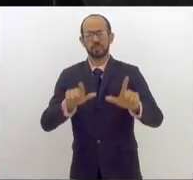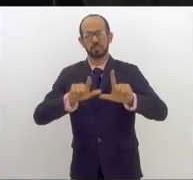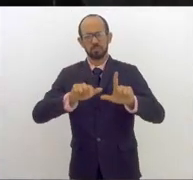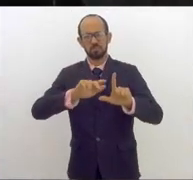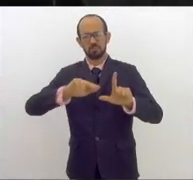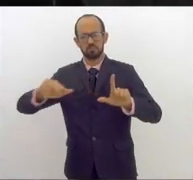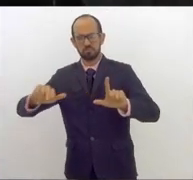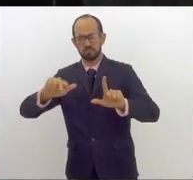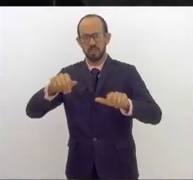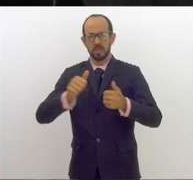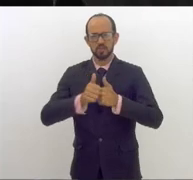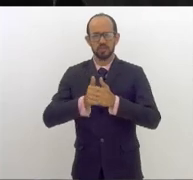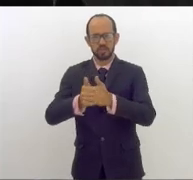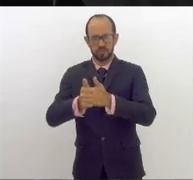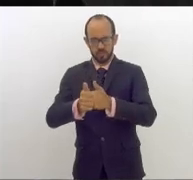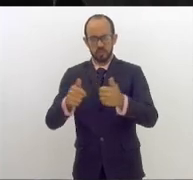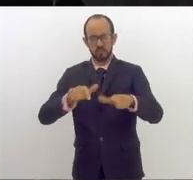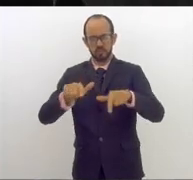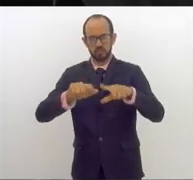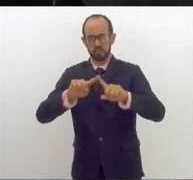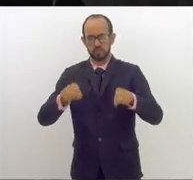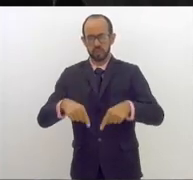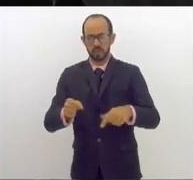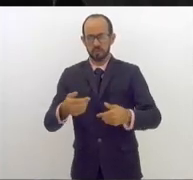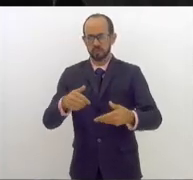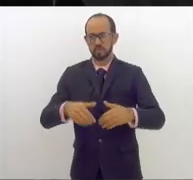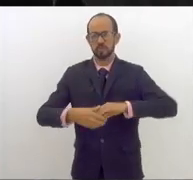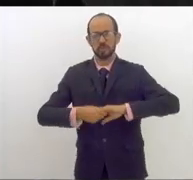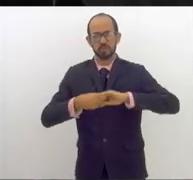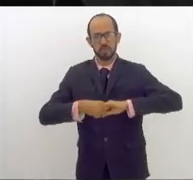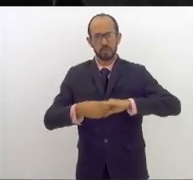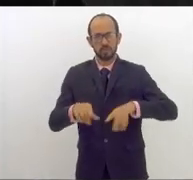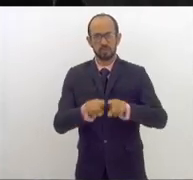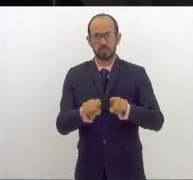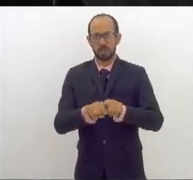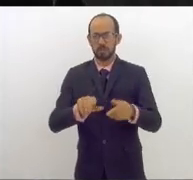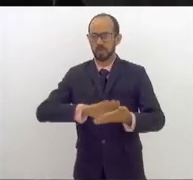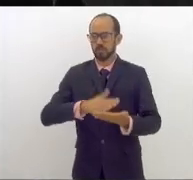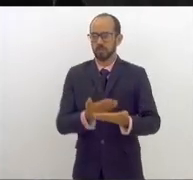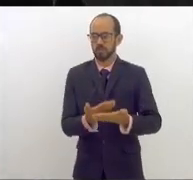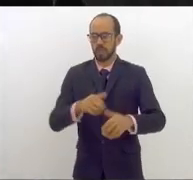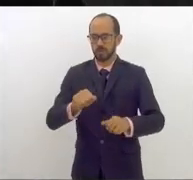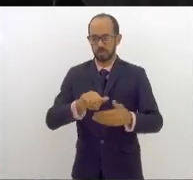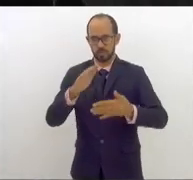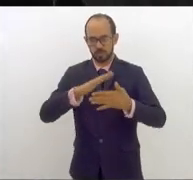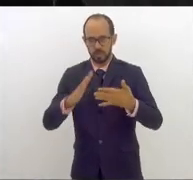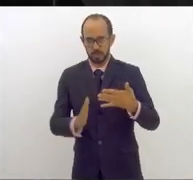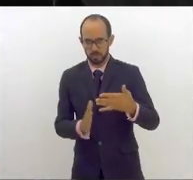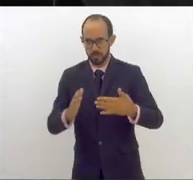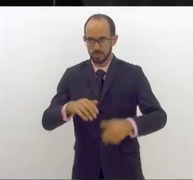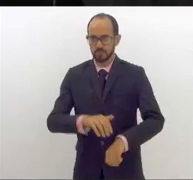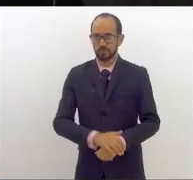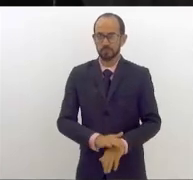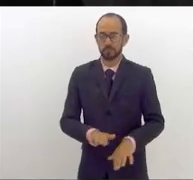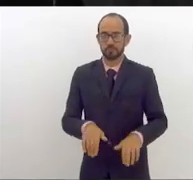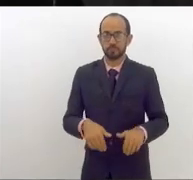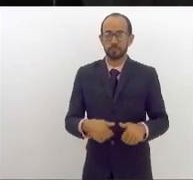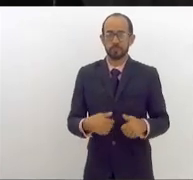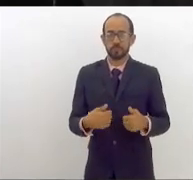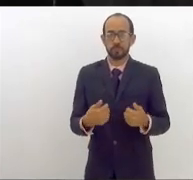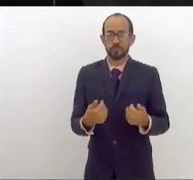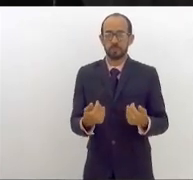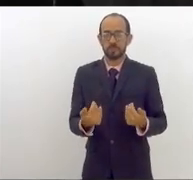servidores e servidores dessa casa e uma saudação e agradecimento especial nosso intérprete da língua brasileira de sinais Deputado Luiz Paulo